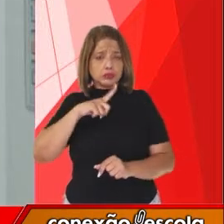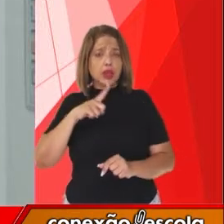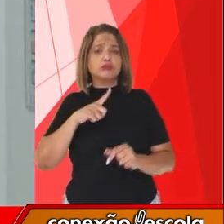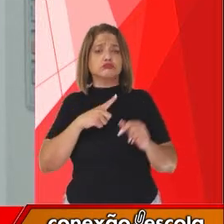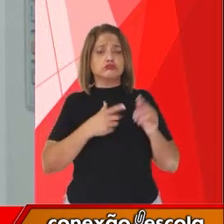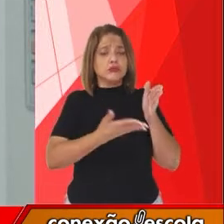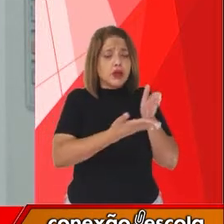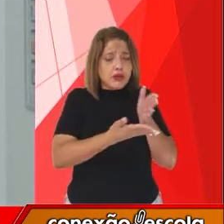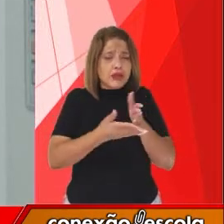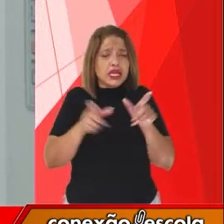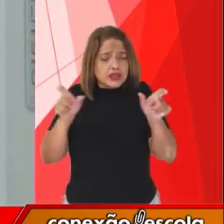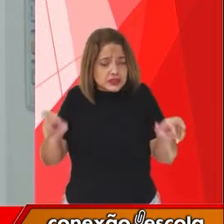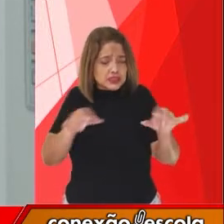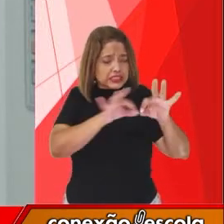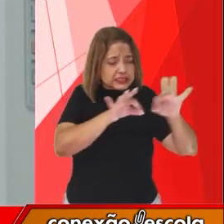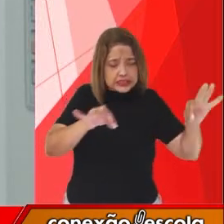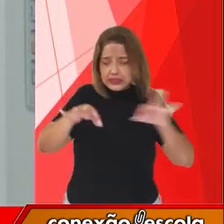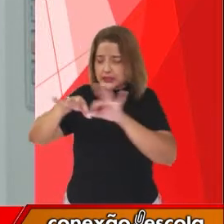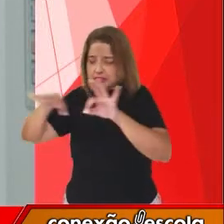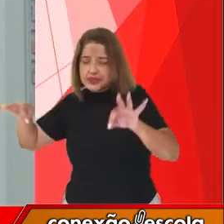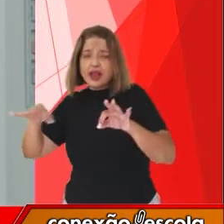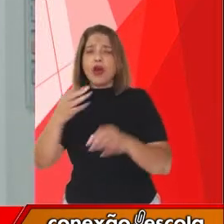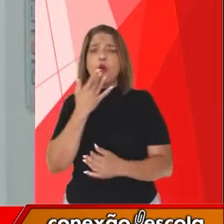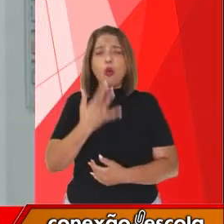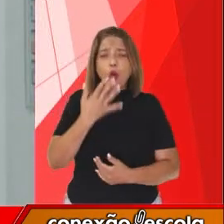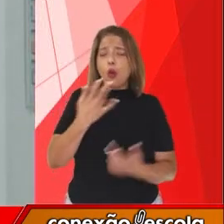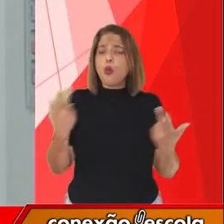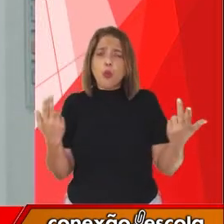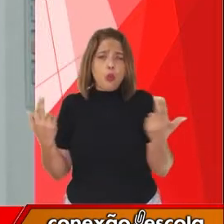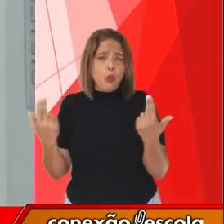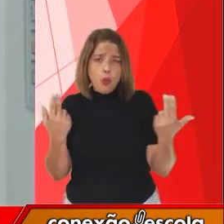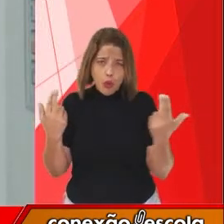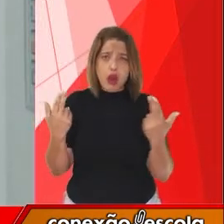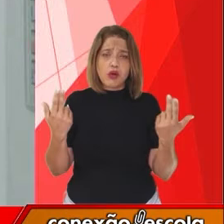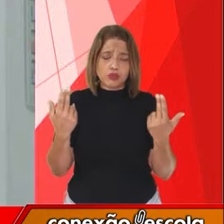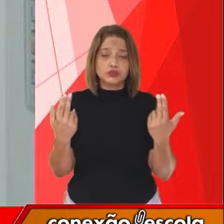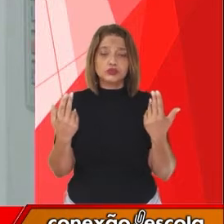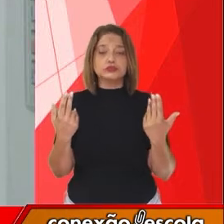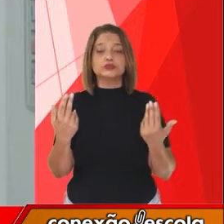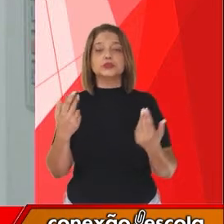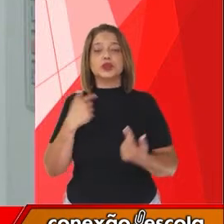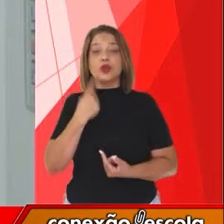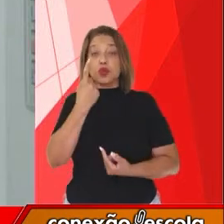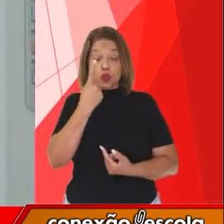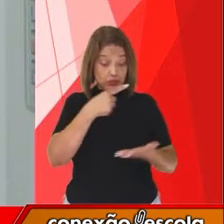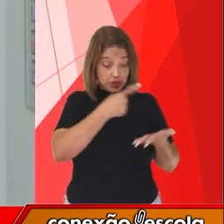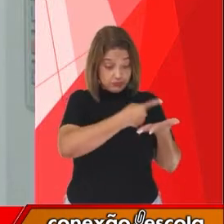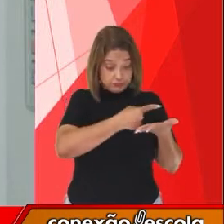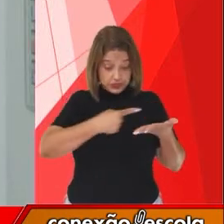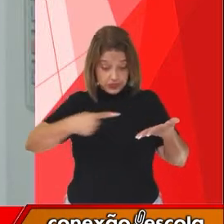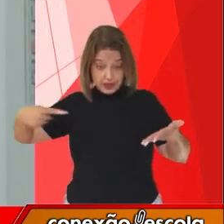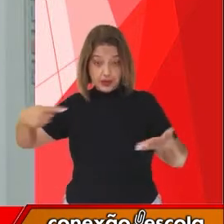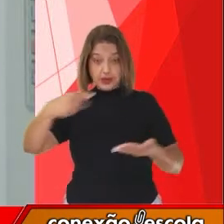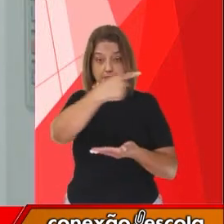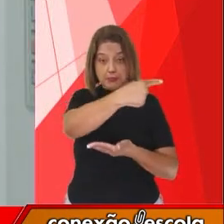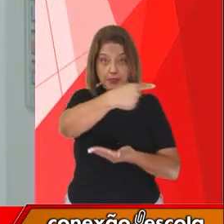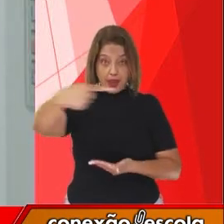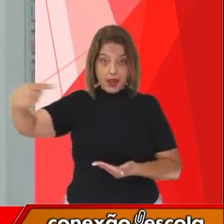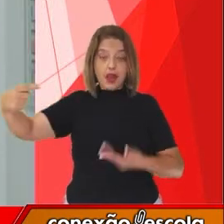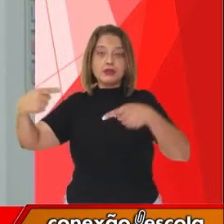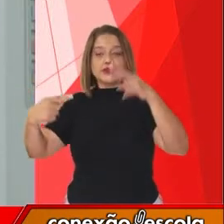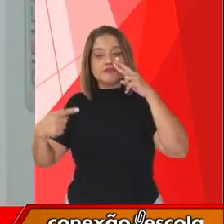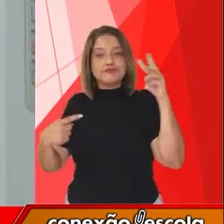na mesma largura, da mesma cor, usando o mesmo traço. Aqui eu vou deixar a linha interna